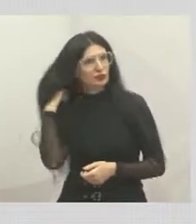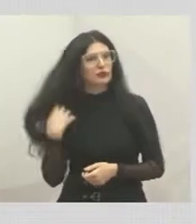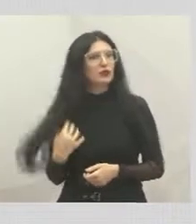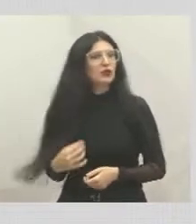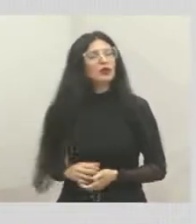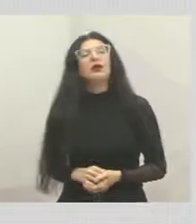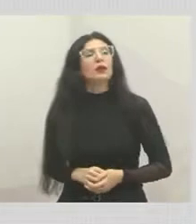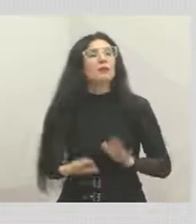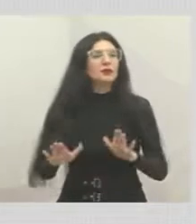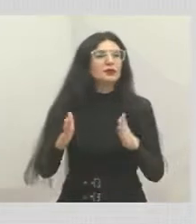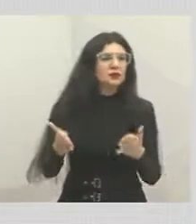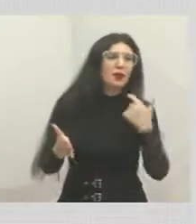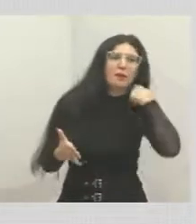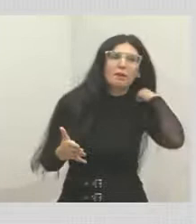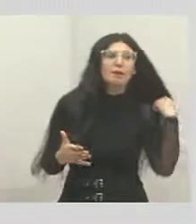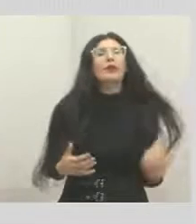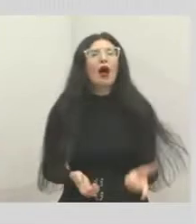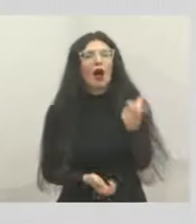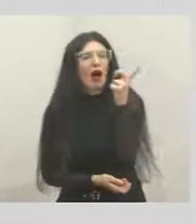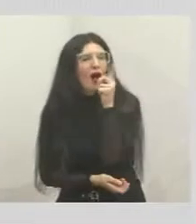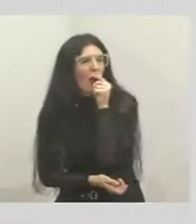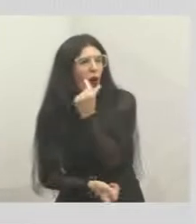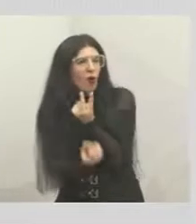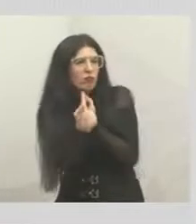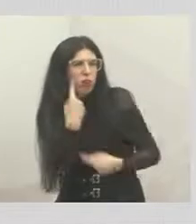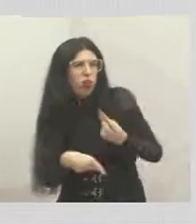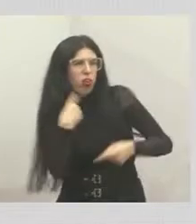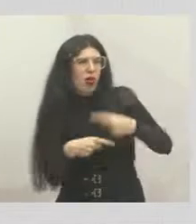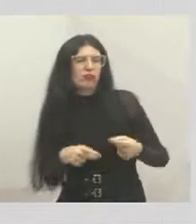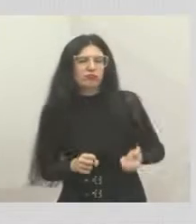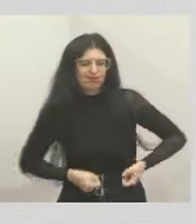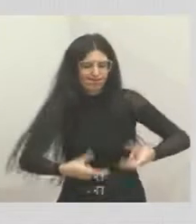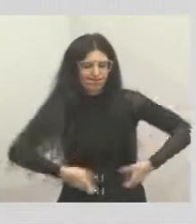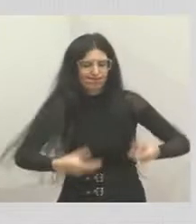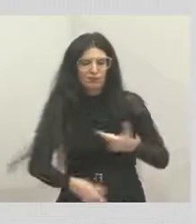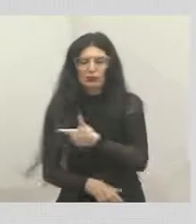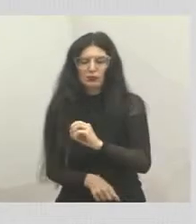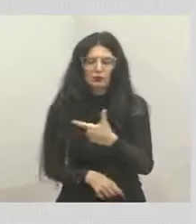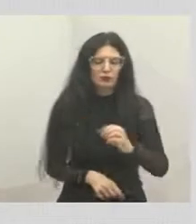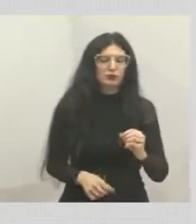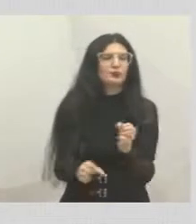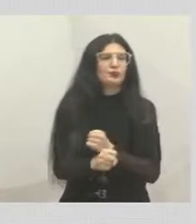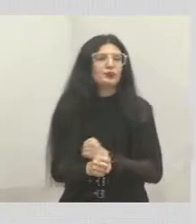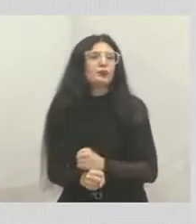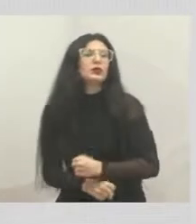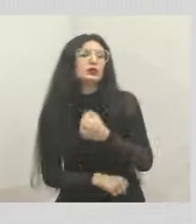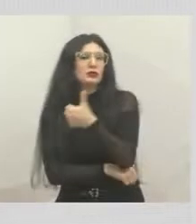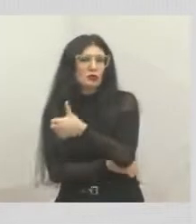Saneamento, uma meta orçada para os gastos para 2020 de